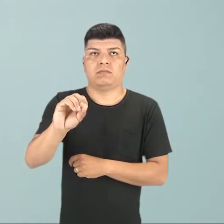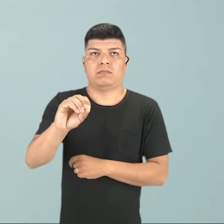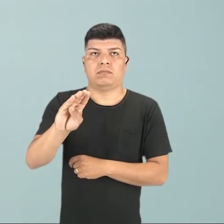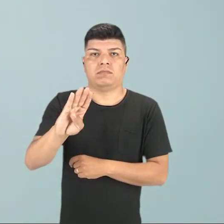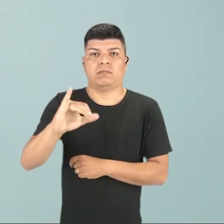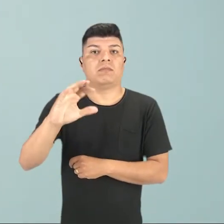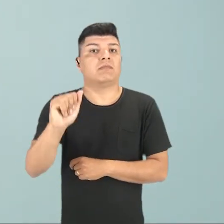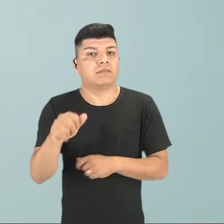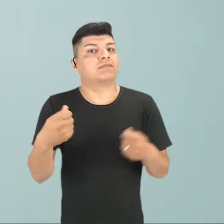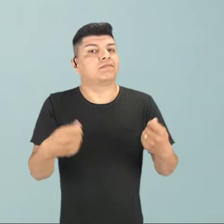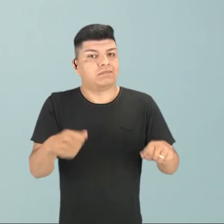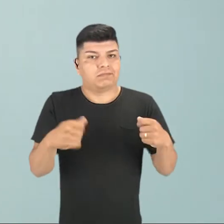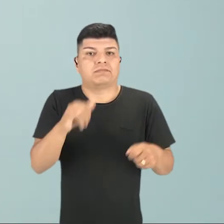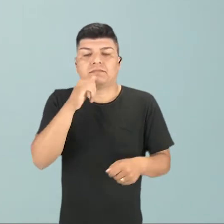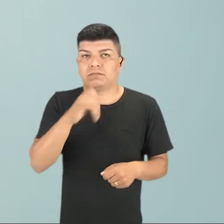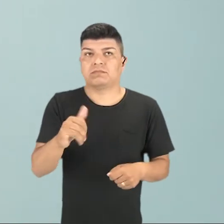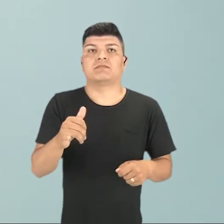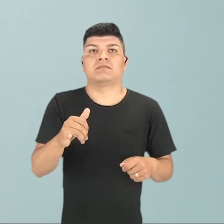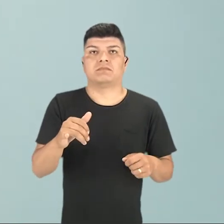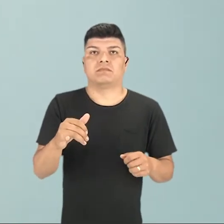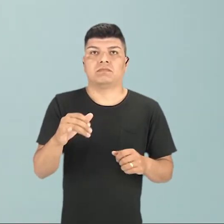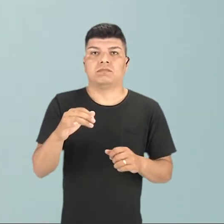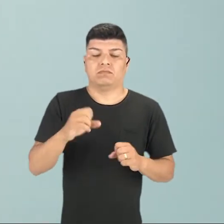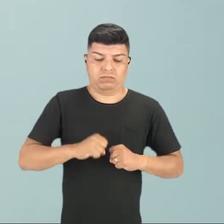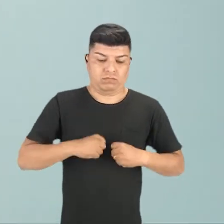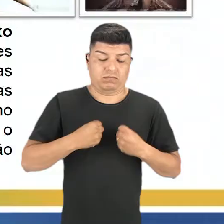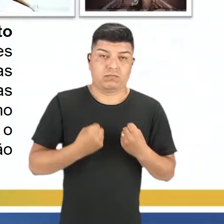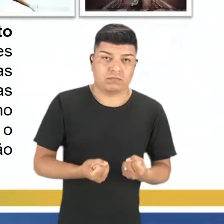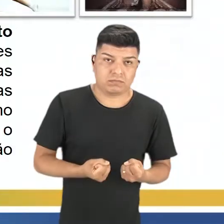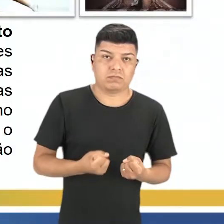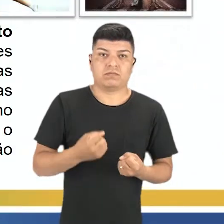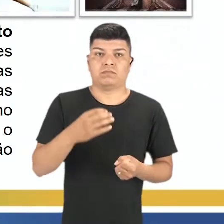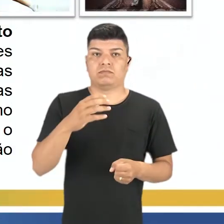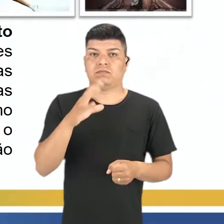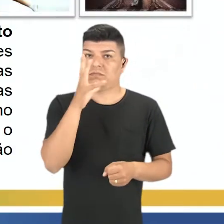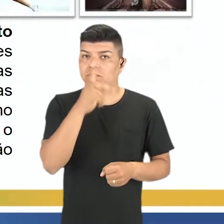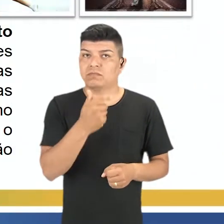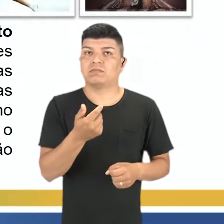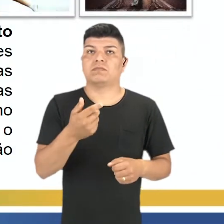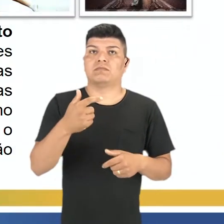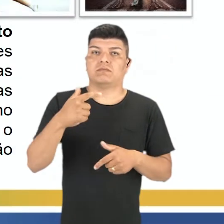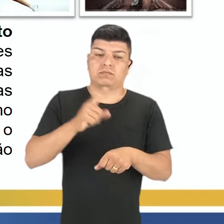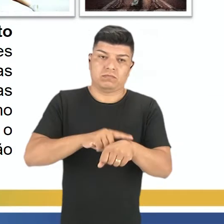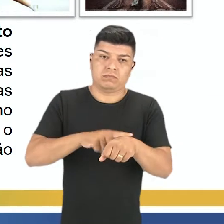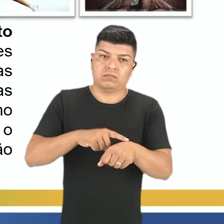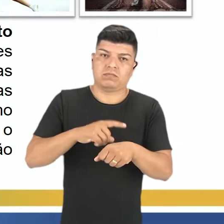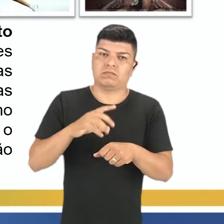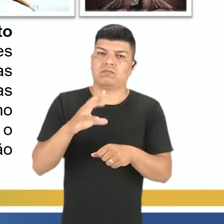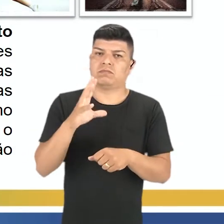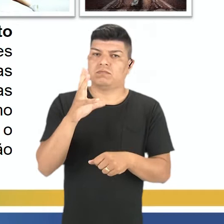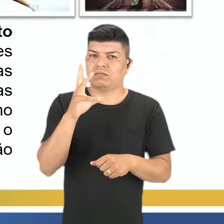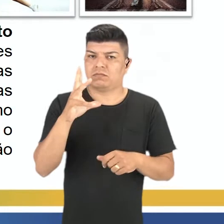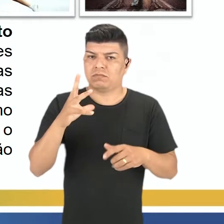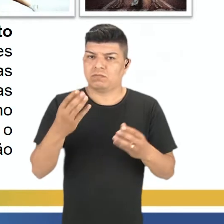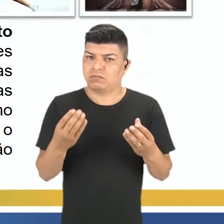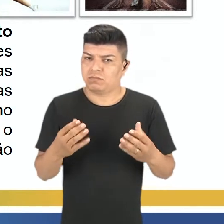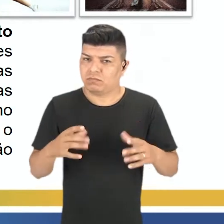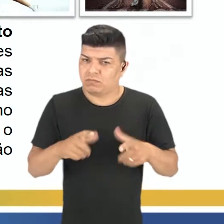a capacidade de efetuar um esforço de pouca ou média intensidade durante um longo período de tempo, suportando a